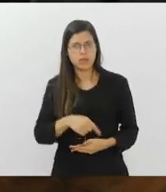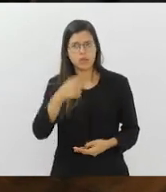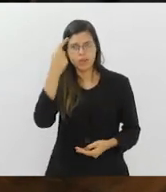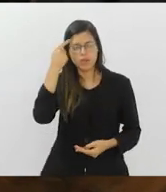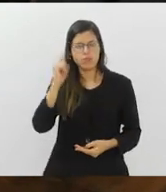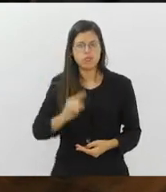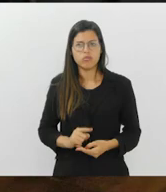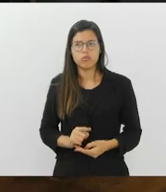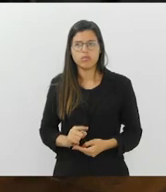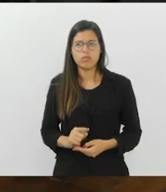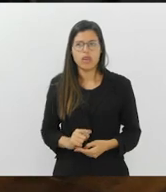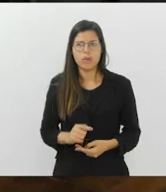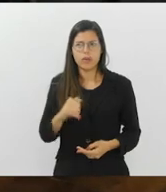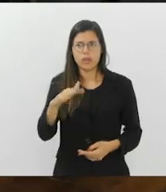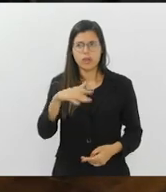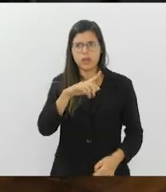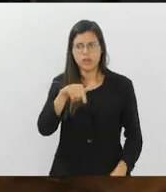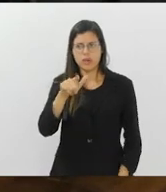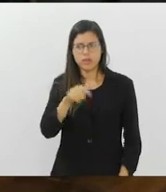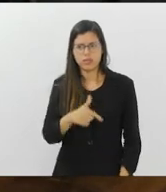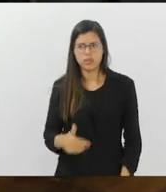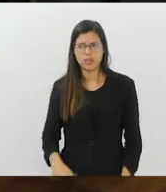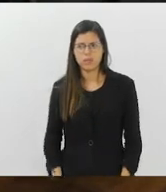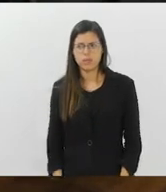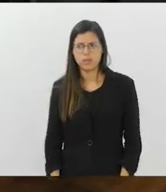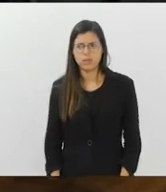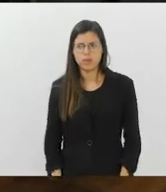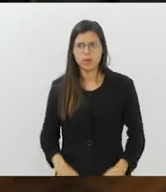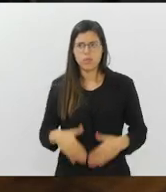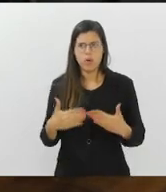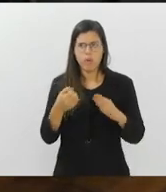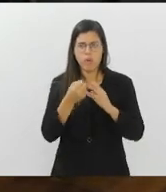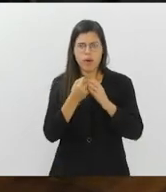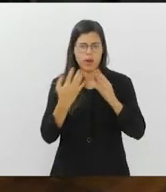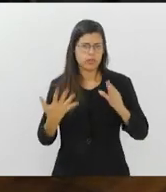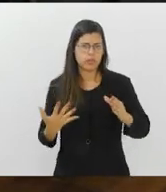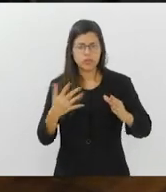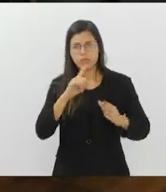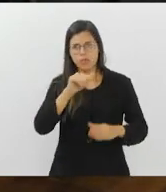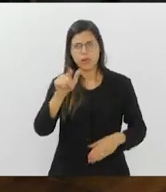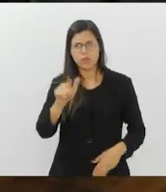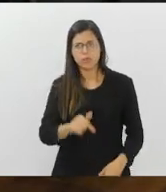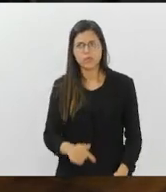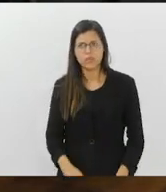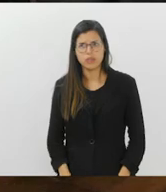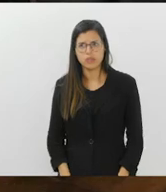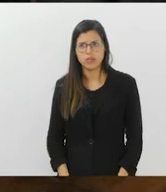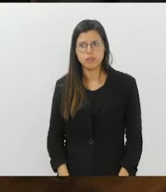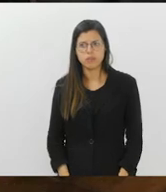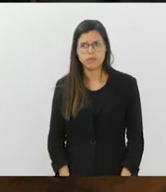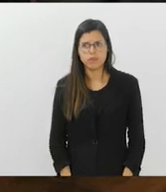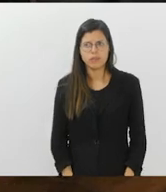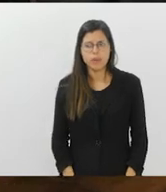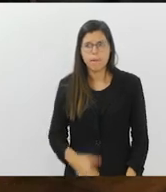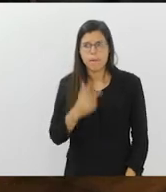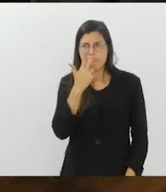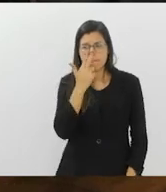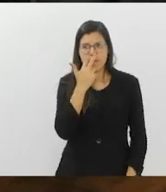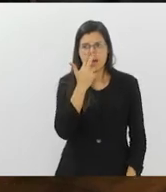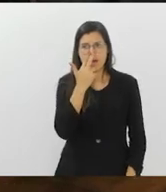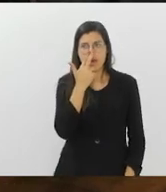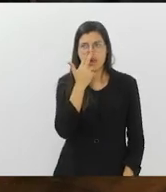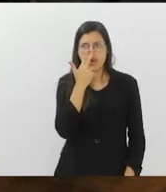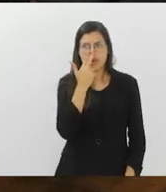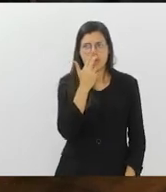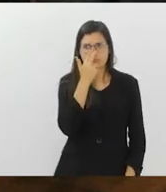está cancelando. Sem saber o critério que tem para cancelar. É. Então, o que parece é que a gente